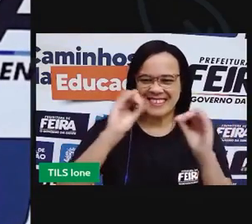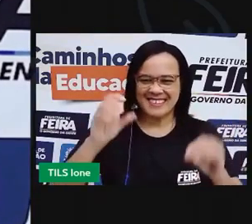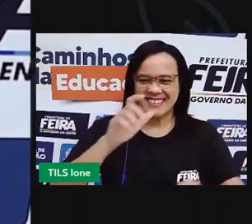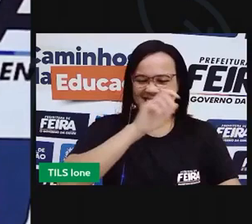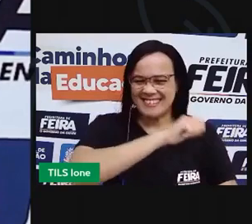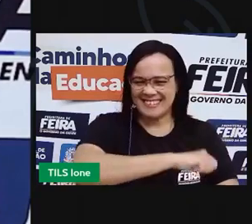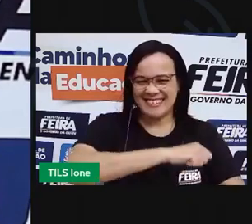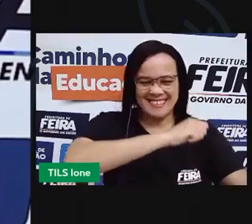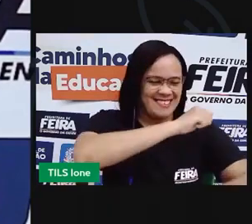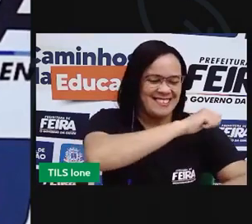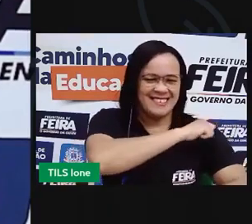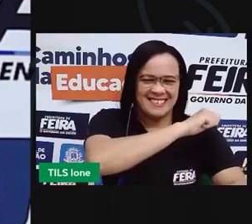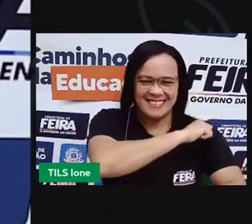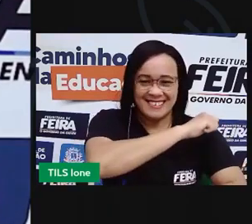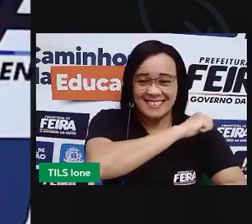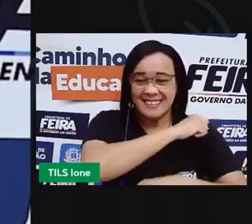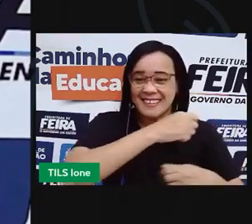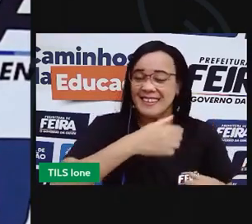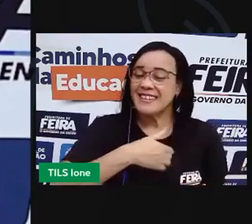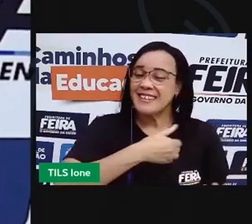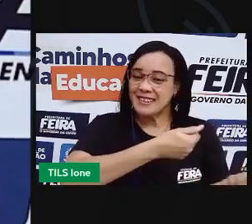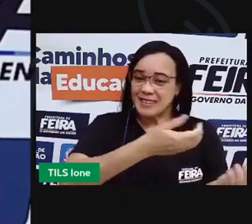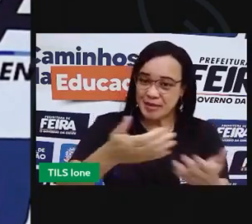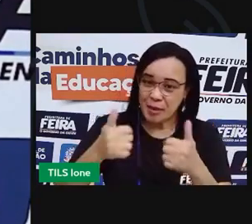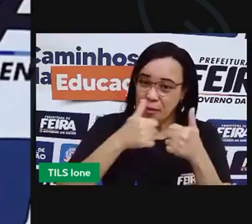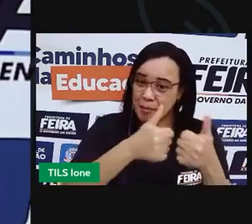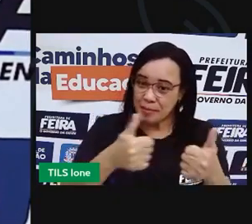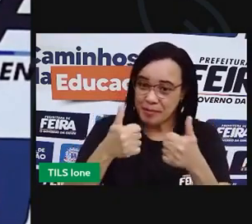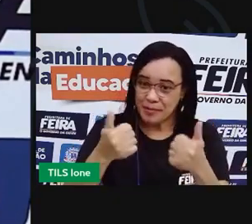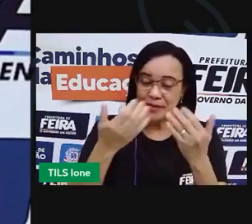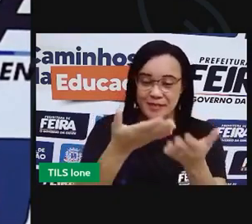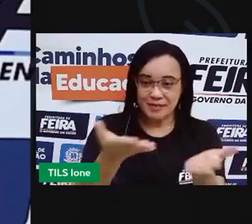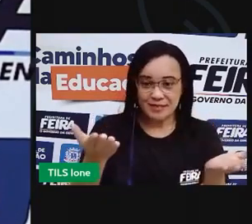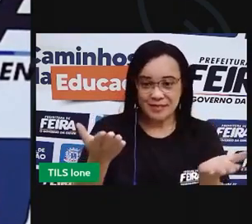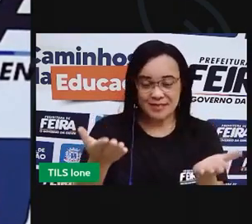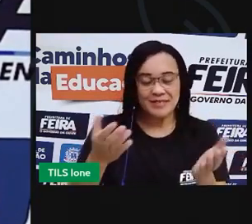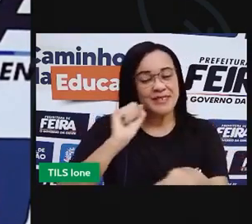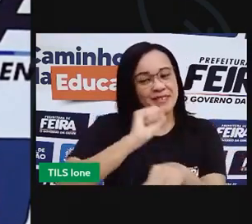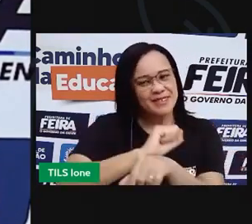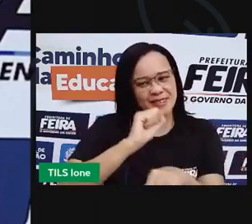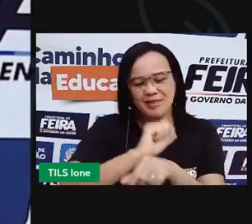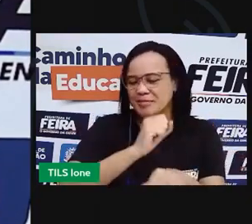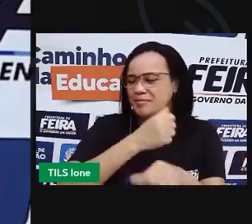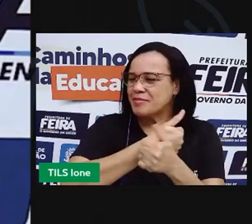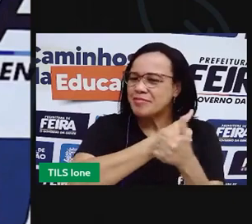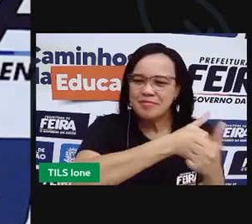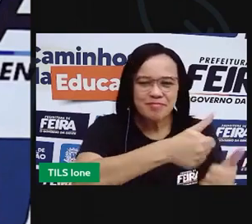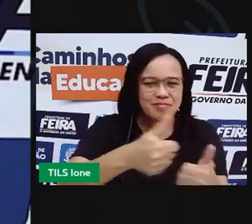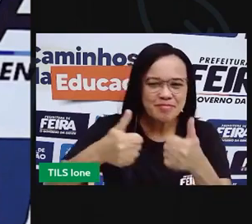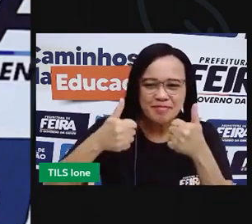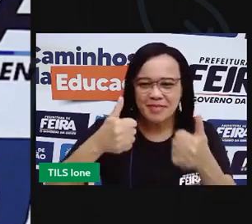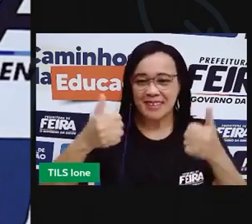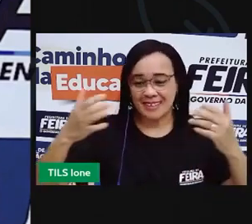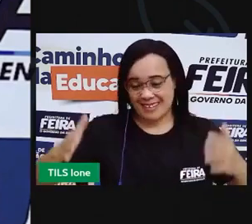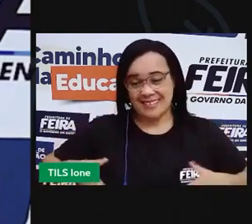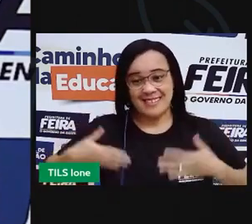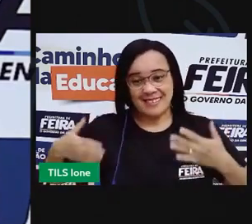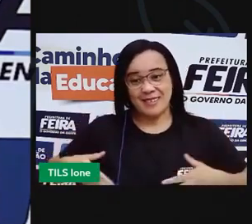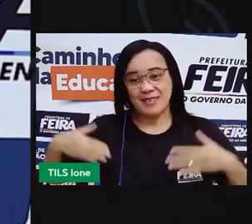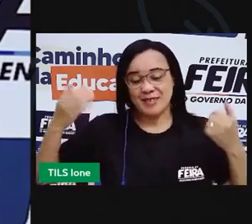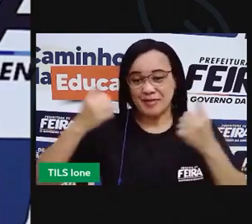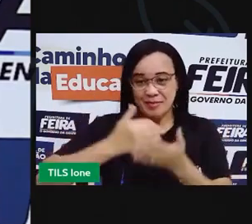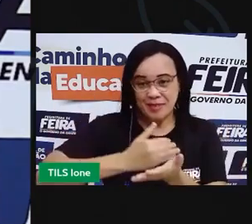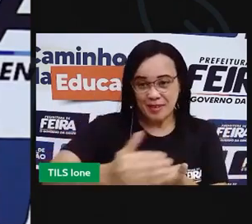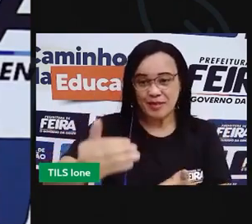Olá, Ada. Tudo bem com vocês? Espero que estejam todos muito bem e animados para começar mais um momento